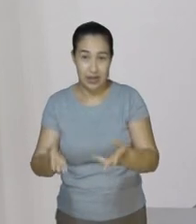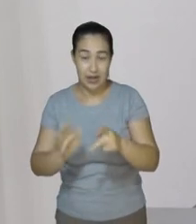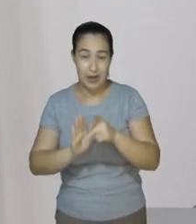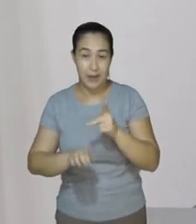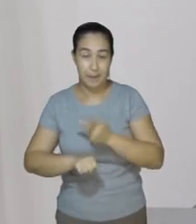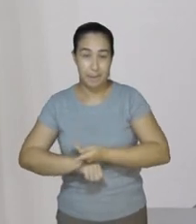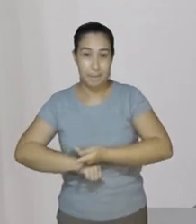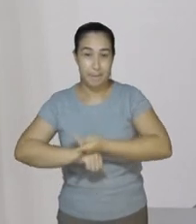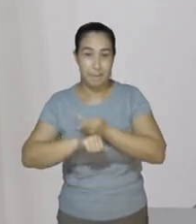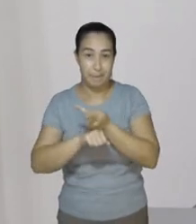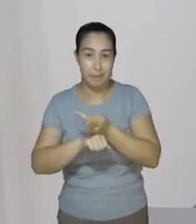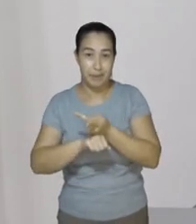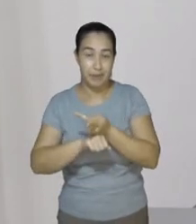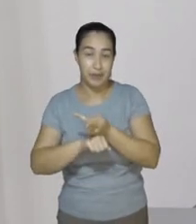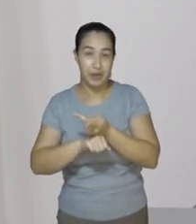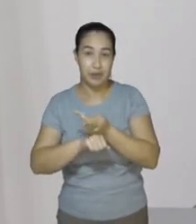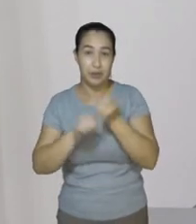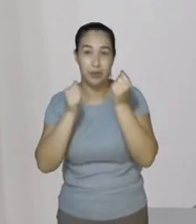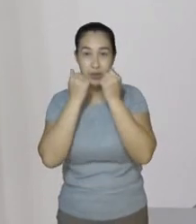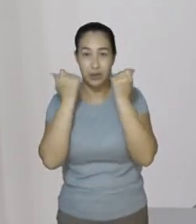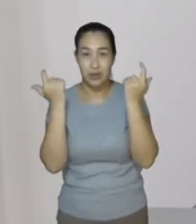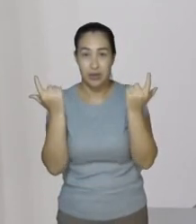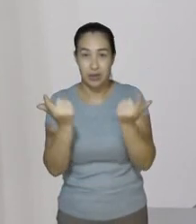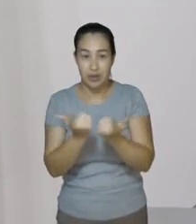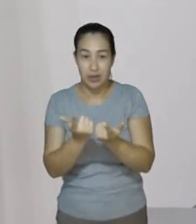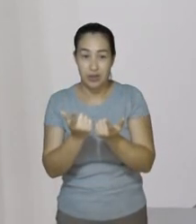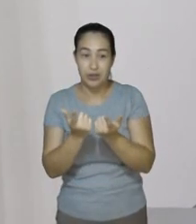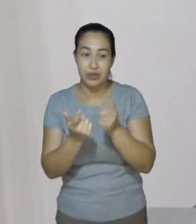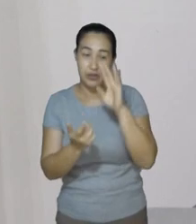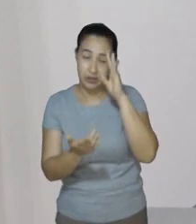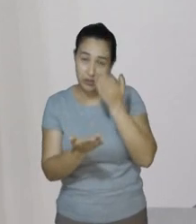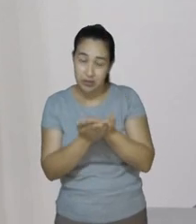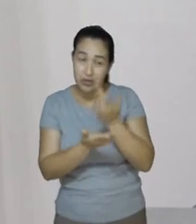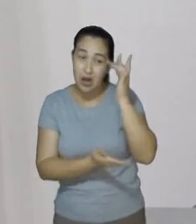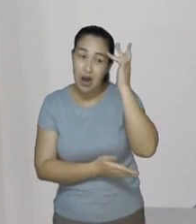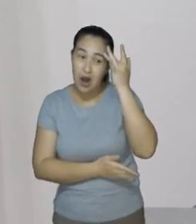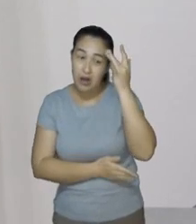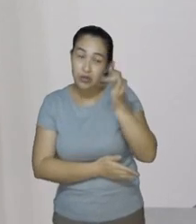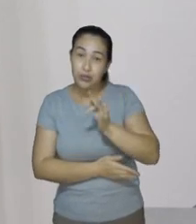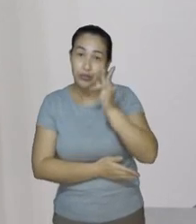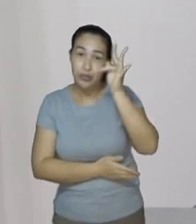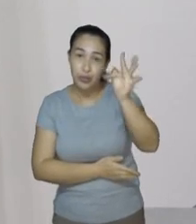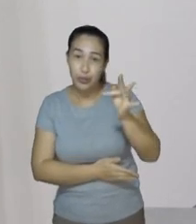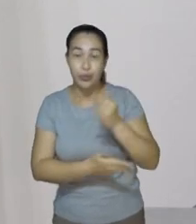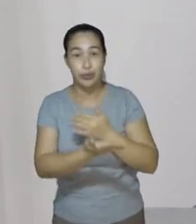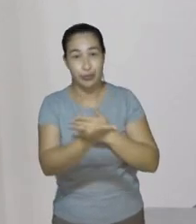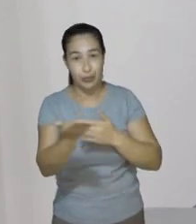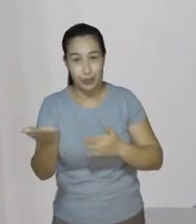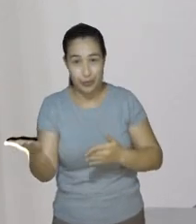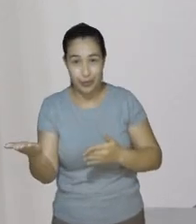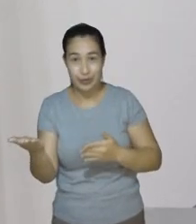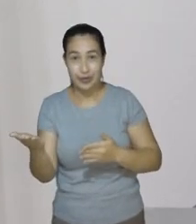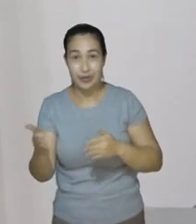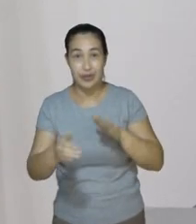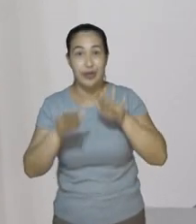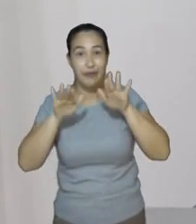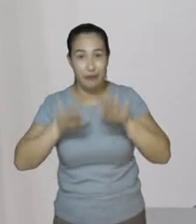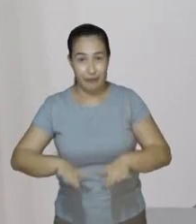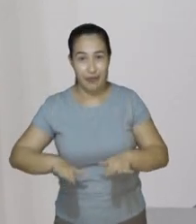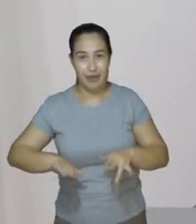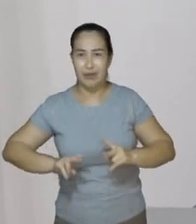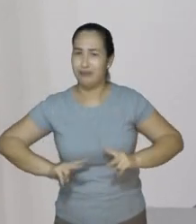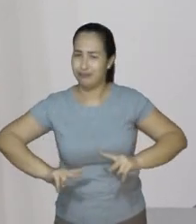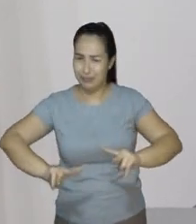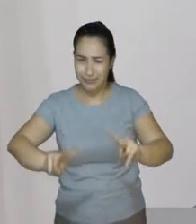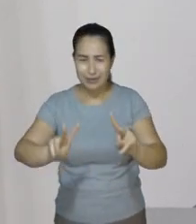Assembleia Cidadã é sempre fantástico, e a gente acredita que, muito em breve, vocês ficarão com ele definitivamente aqui no seu